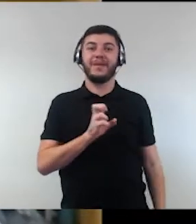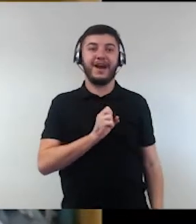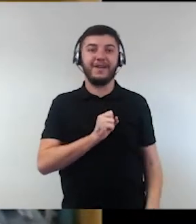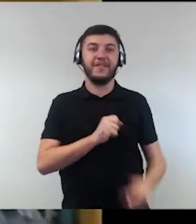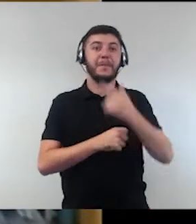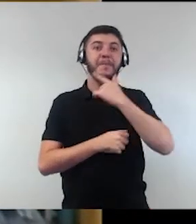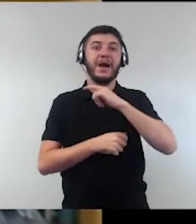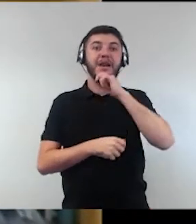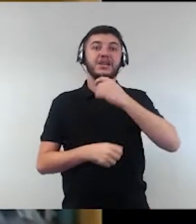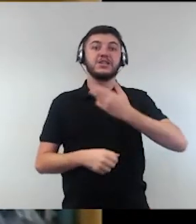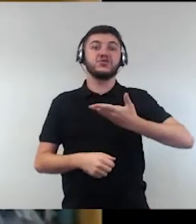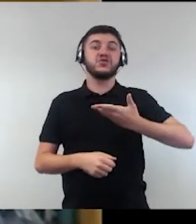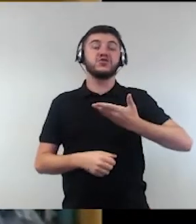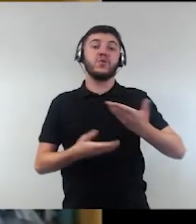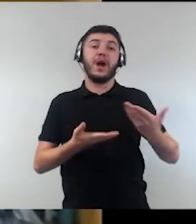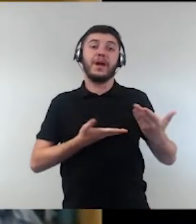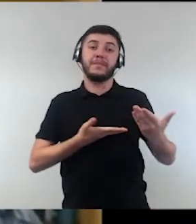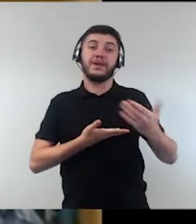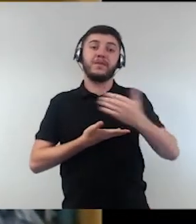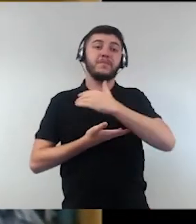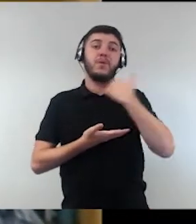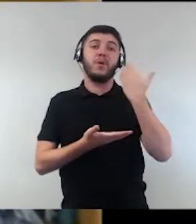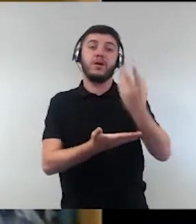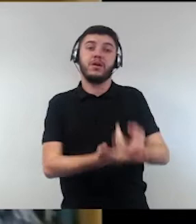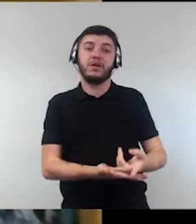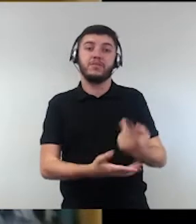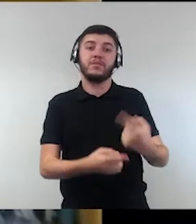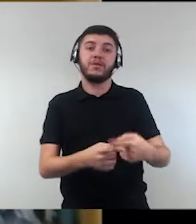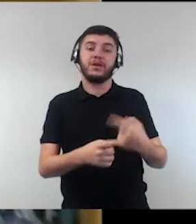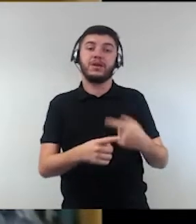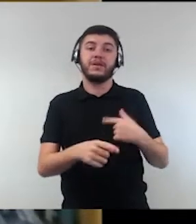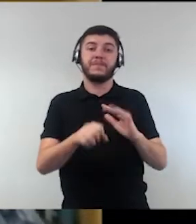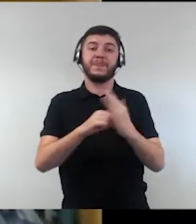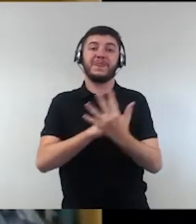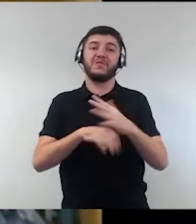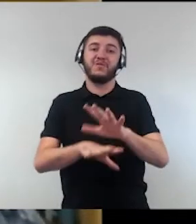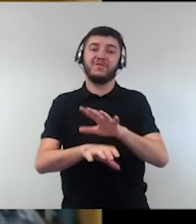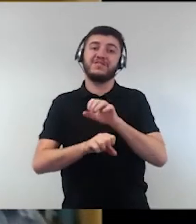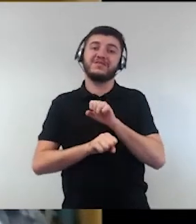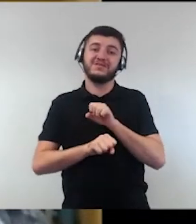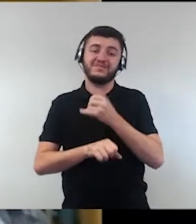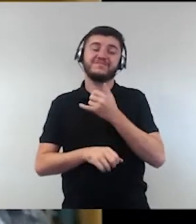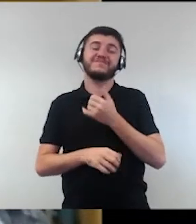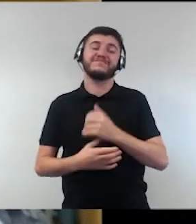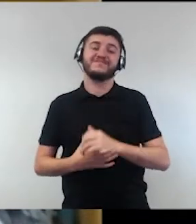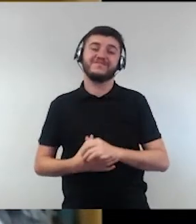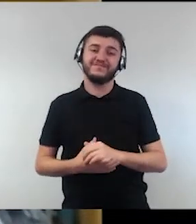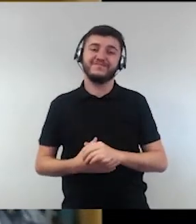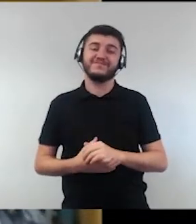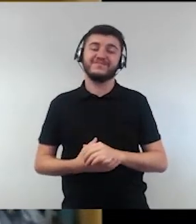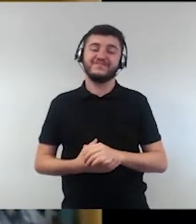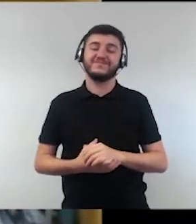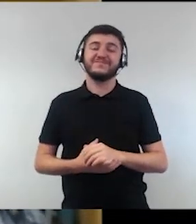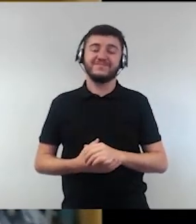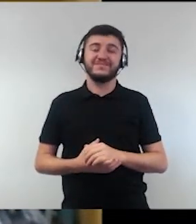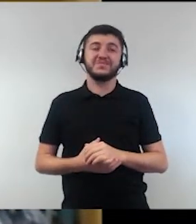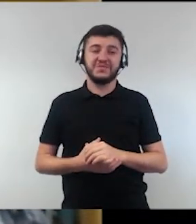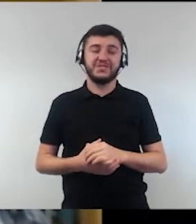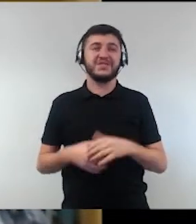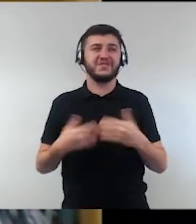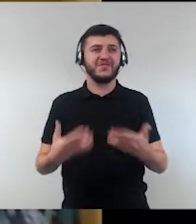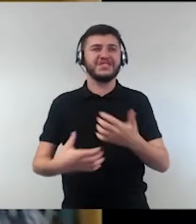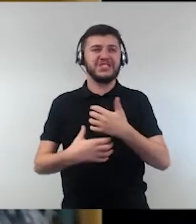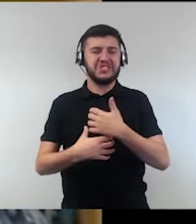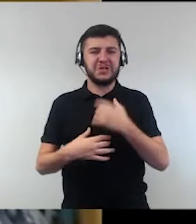faleceu há pouquíssimo tempo, vítima da Covid. Então, tem foi uma